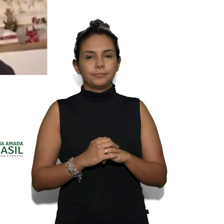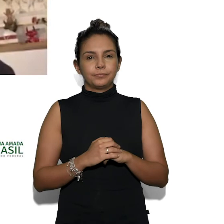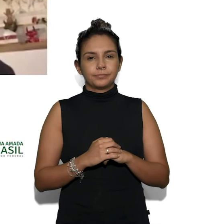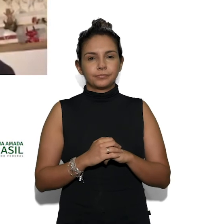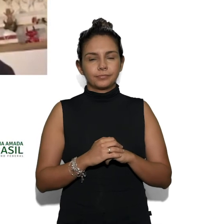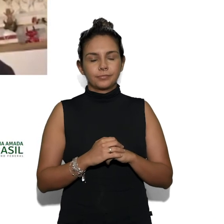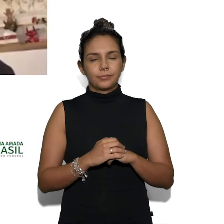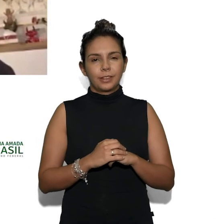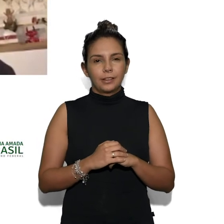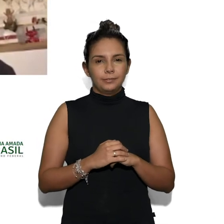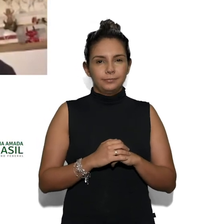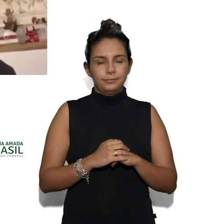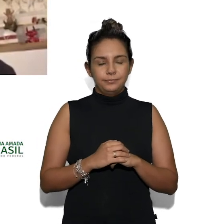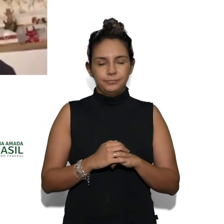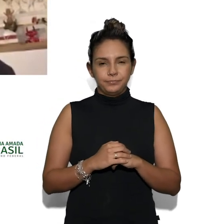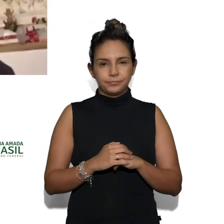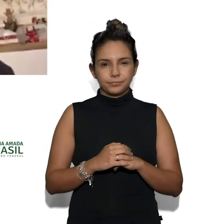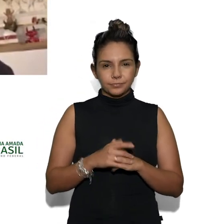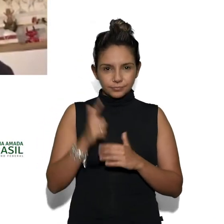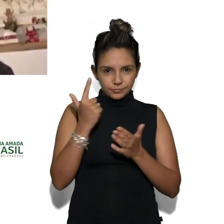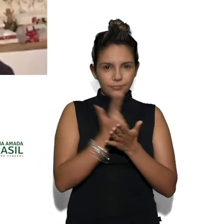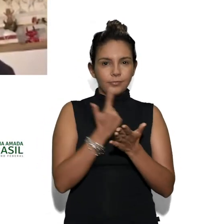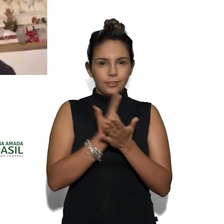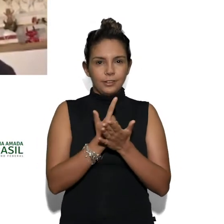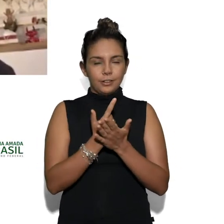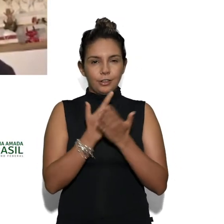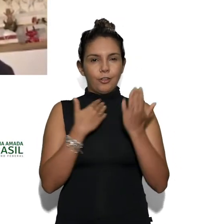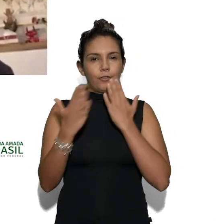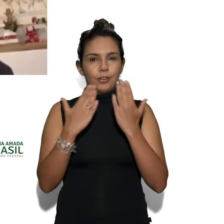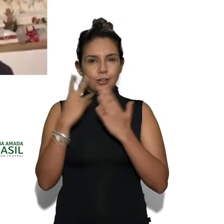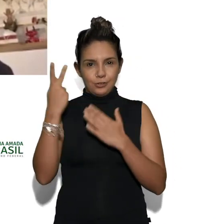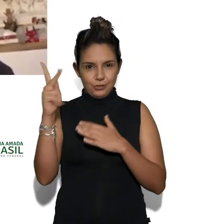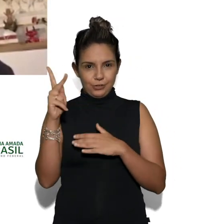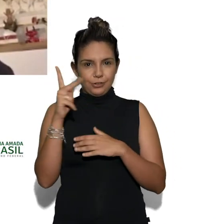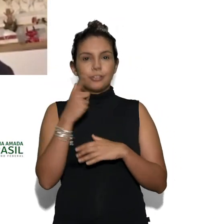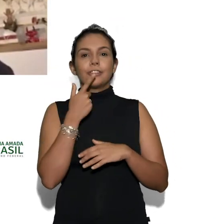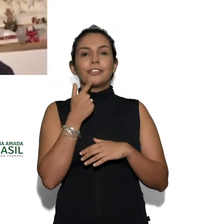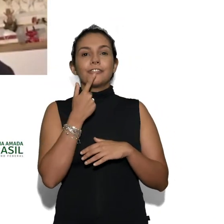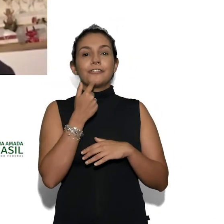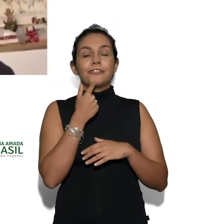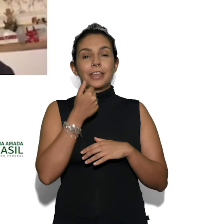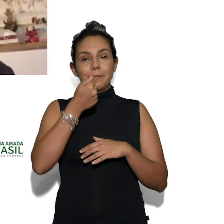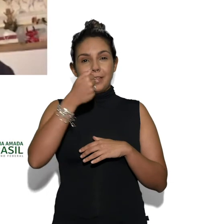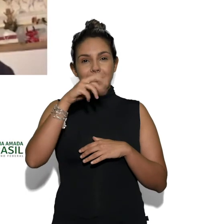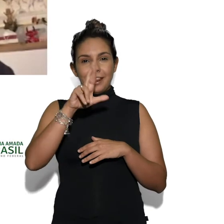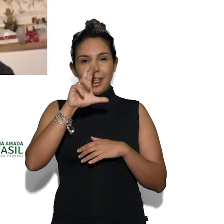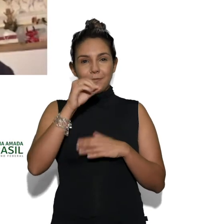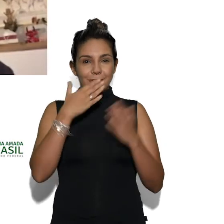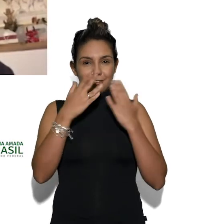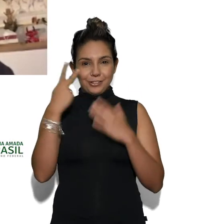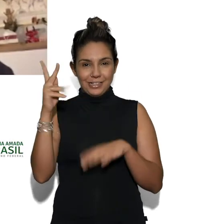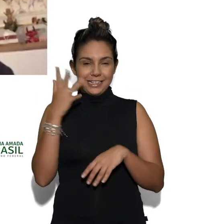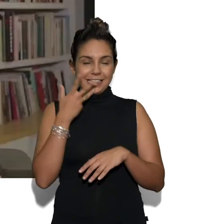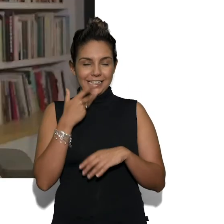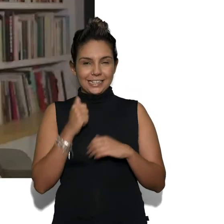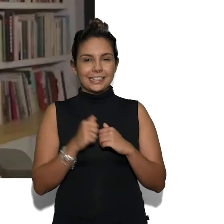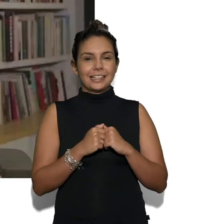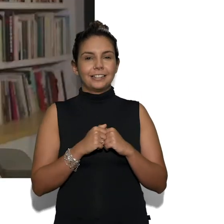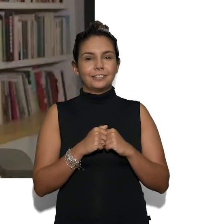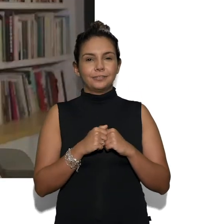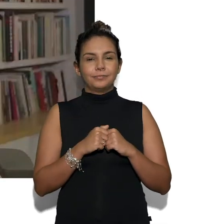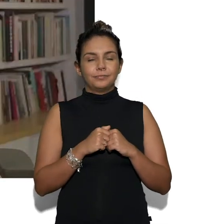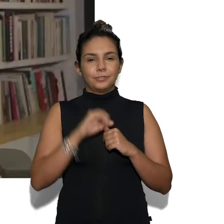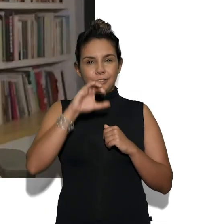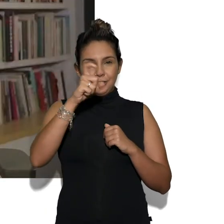diz que esse livro dialoga com a sua infância, O Vermelho Amargo. Uhum. O Chico Mendonça está